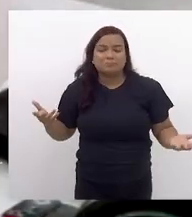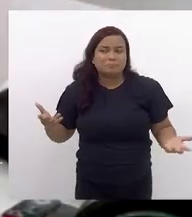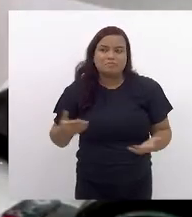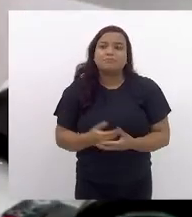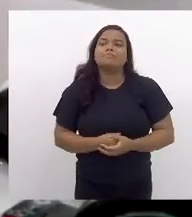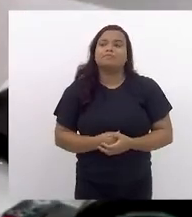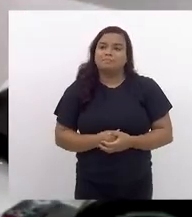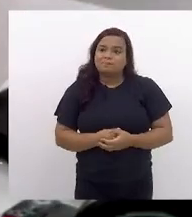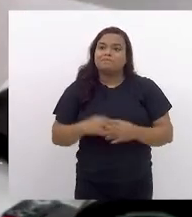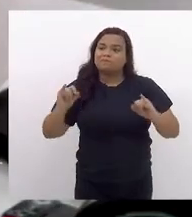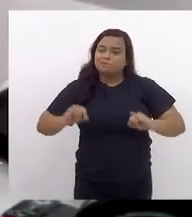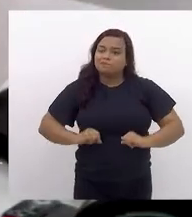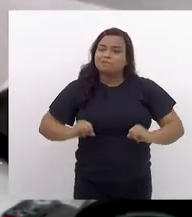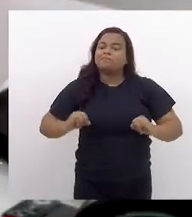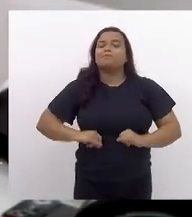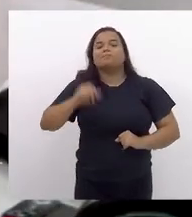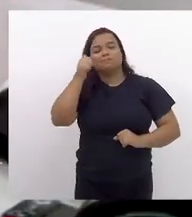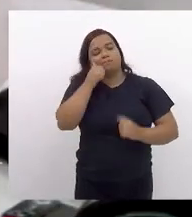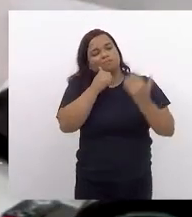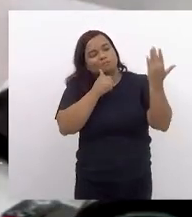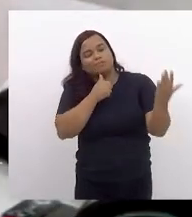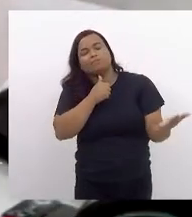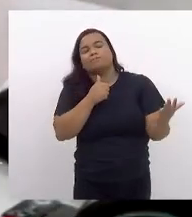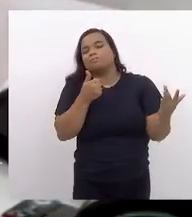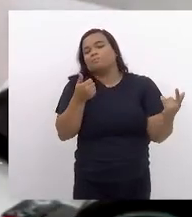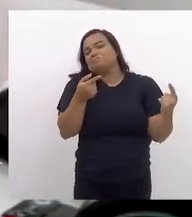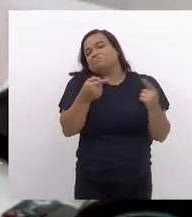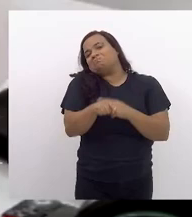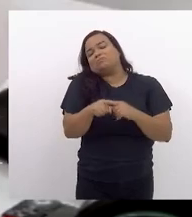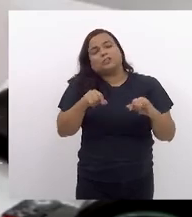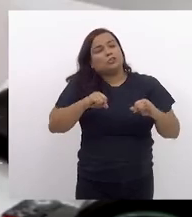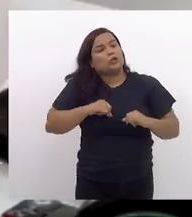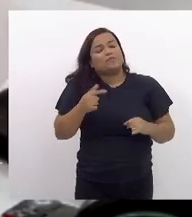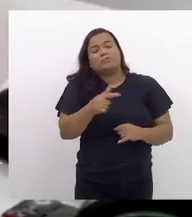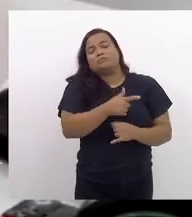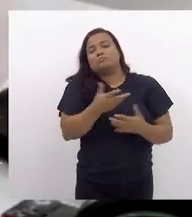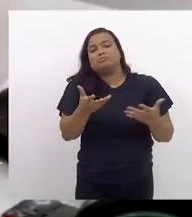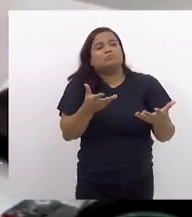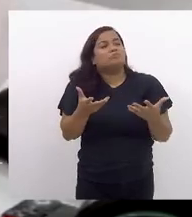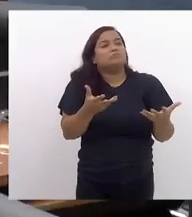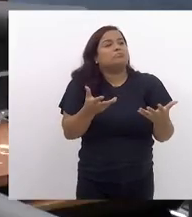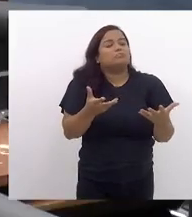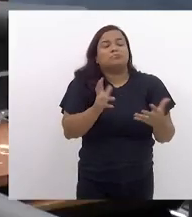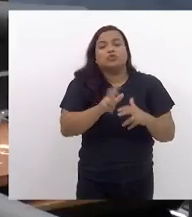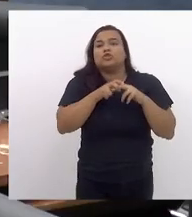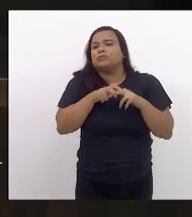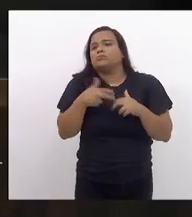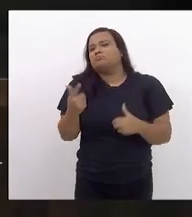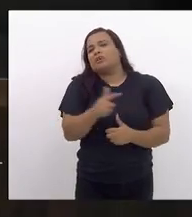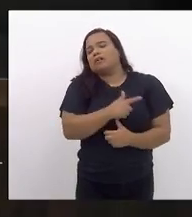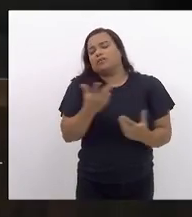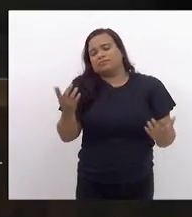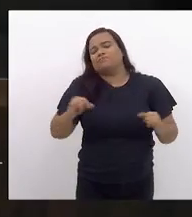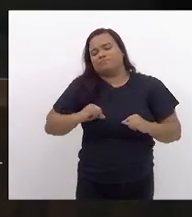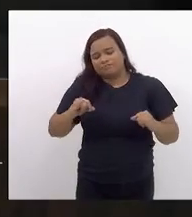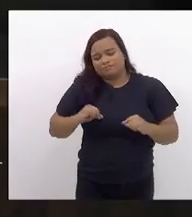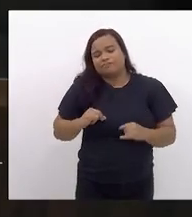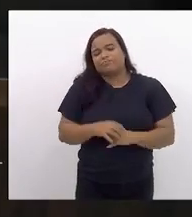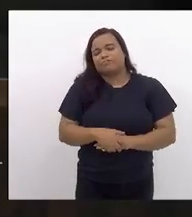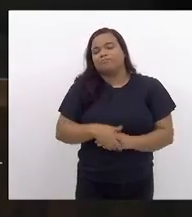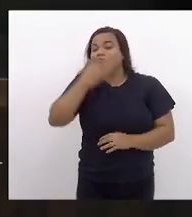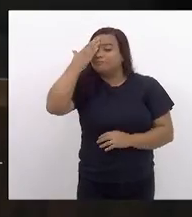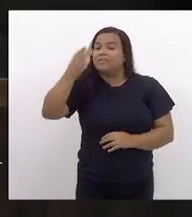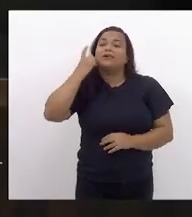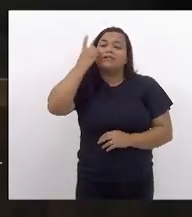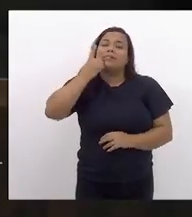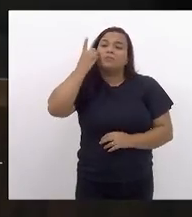contra a mulher que não tem sentido acontecer. Obrigada, deputada Efêmera Rejane. Obrigada,